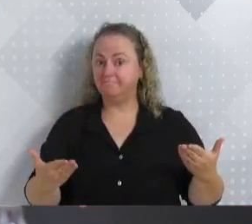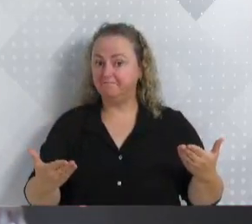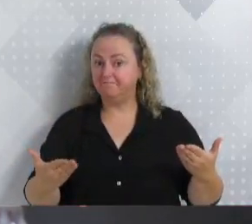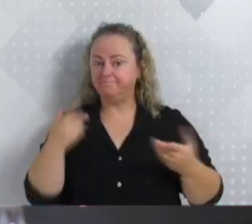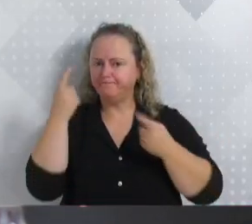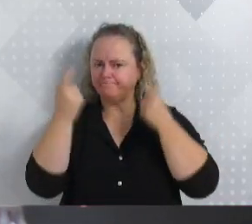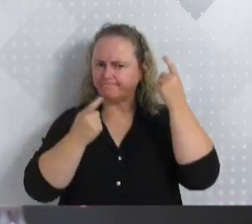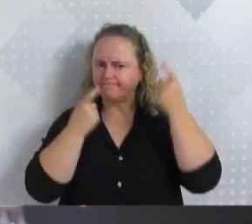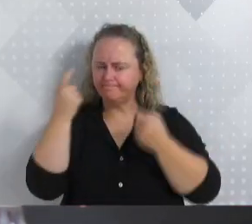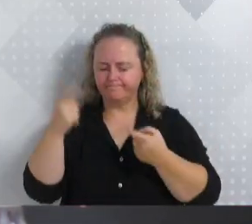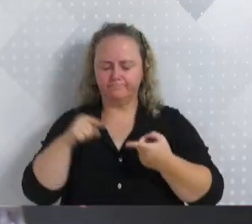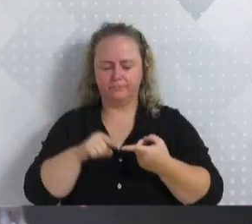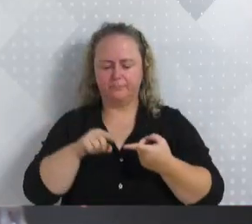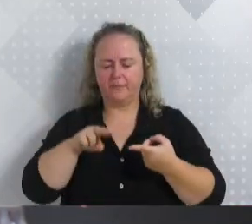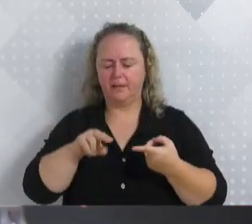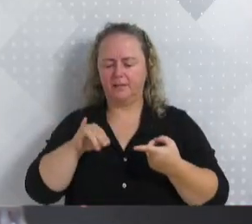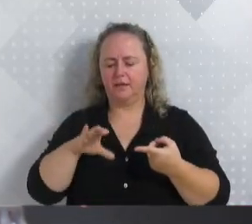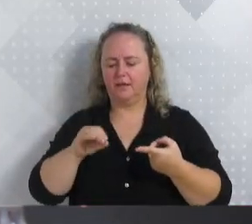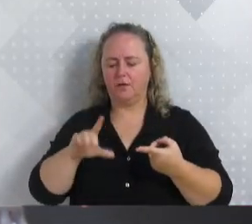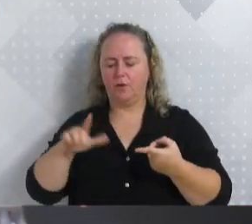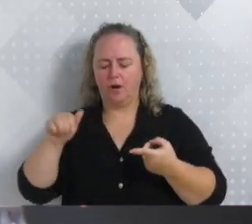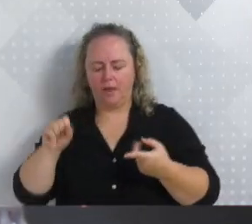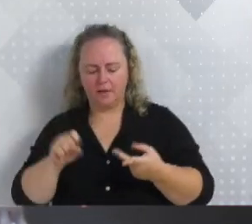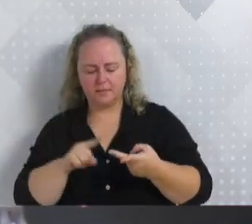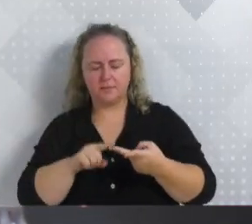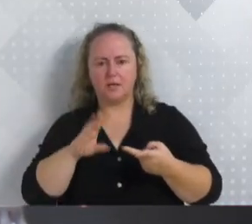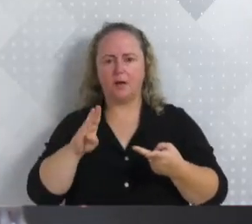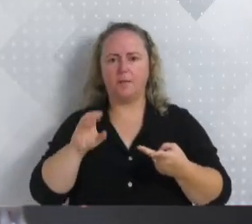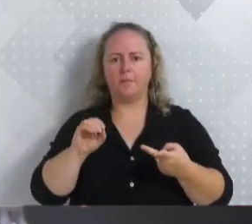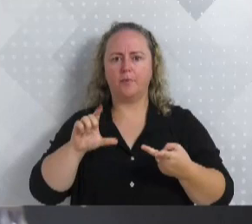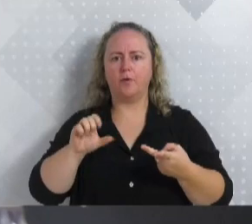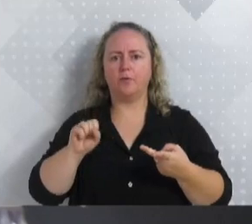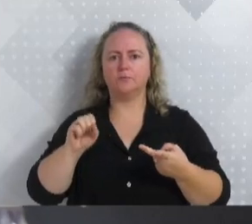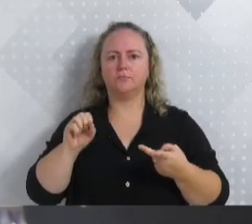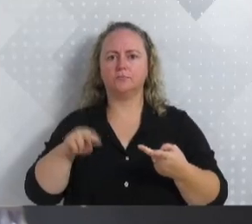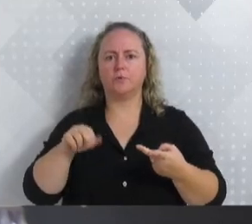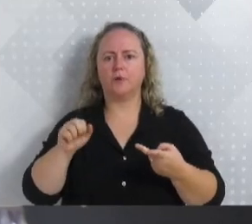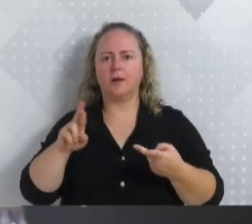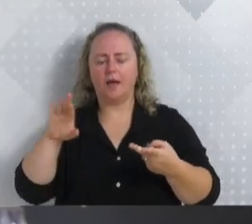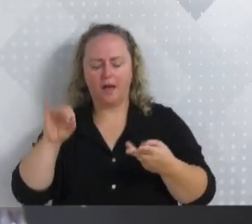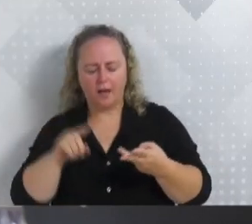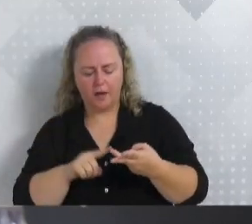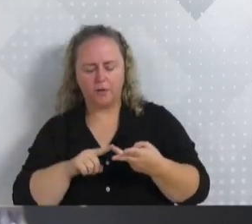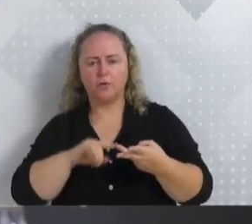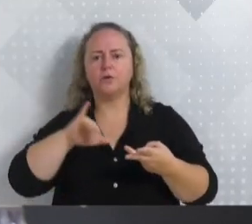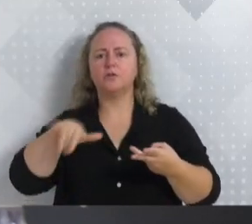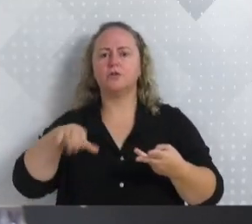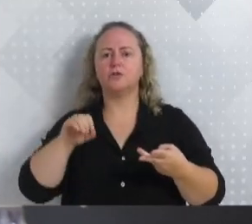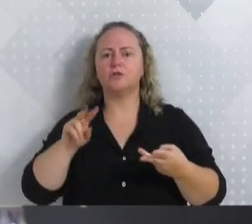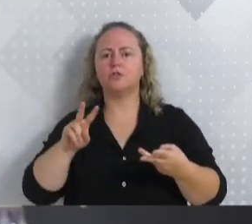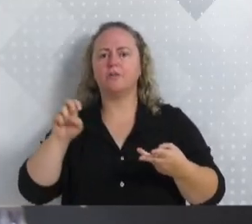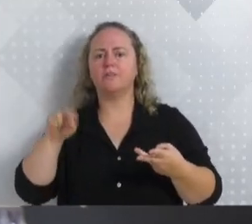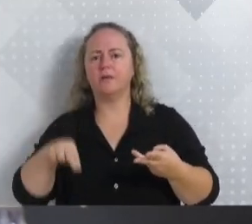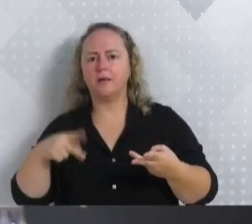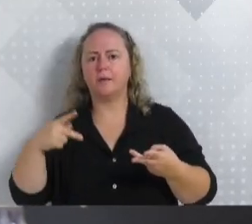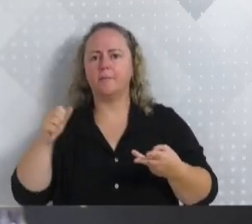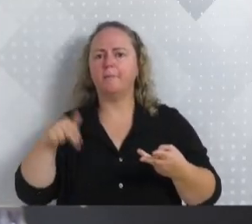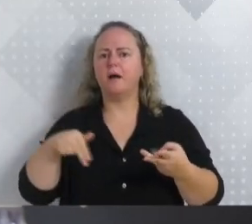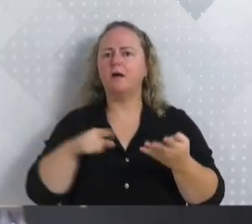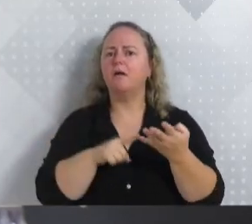Foi o Nicolas, foi o Bolsonaro, foi a Jovem Pan, e quem vai ser o próximo, senhores vereadores? Quem será o